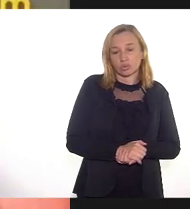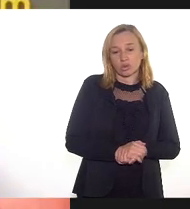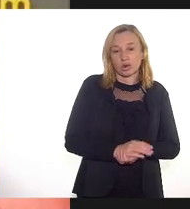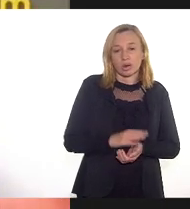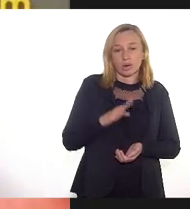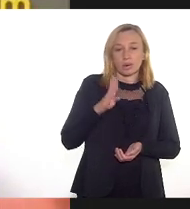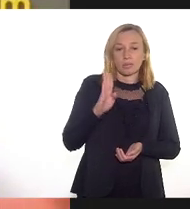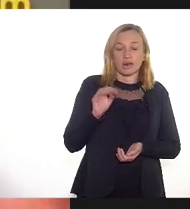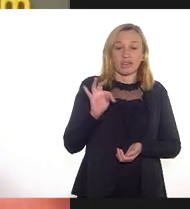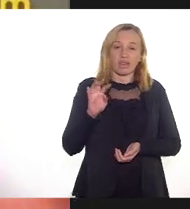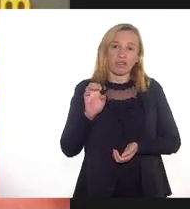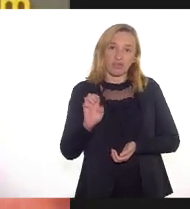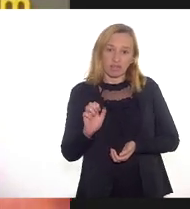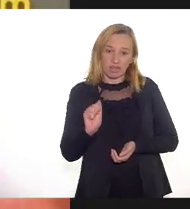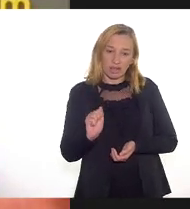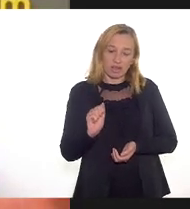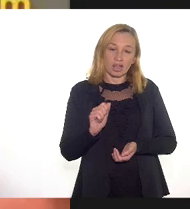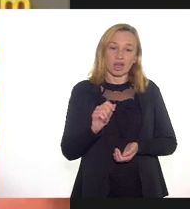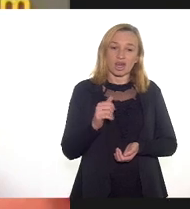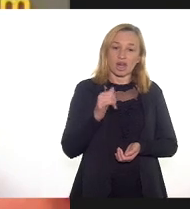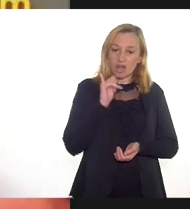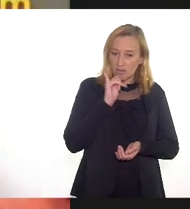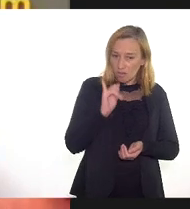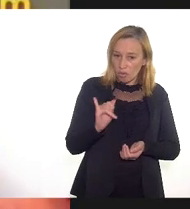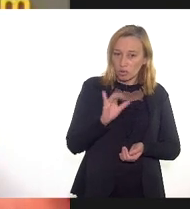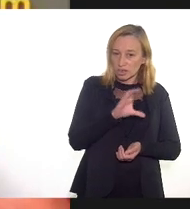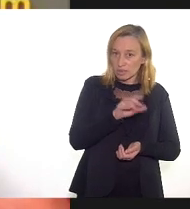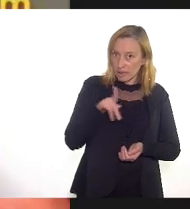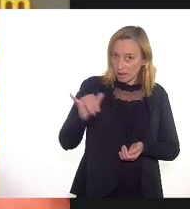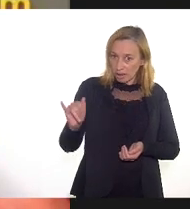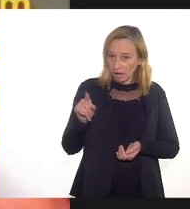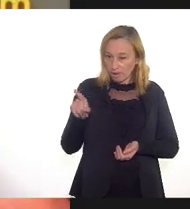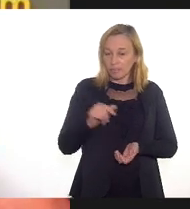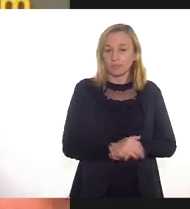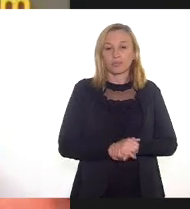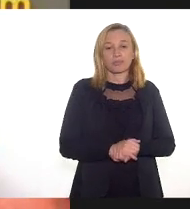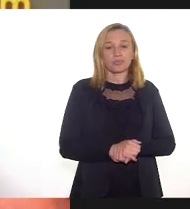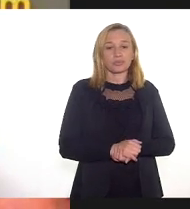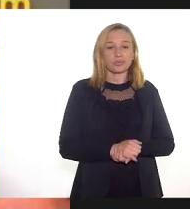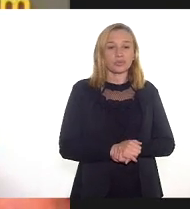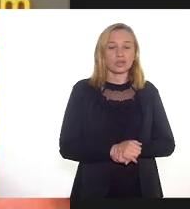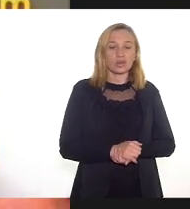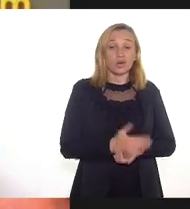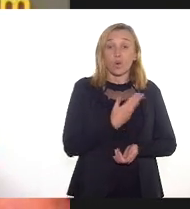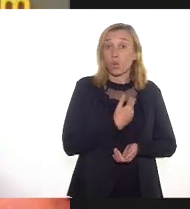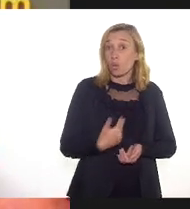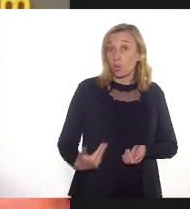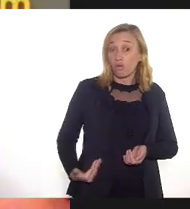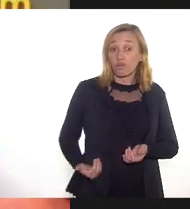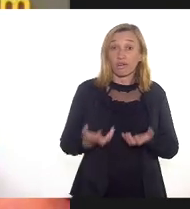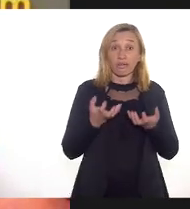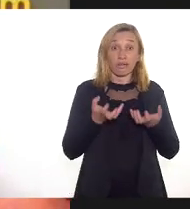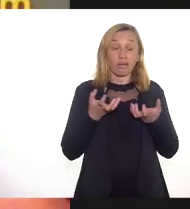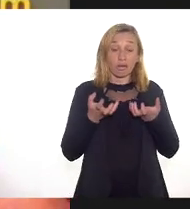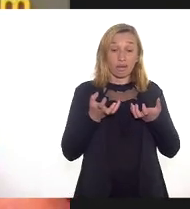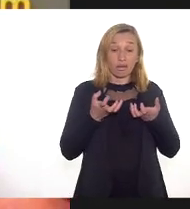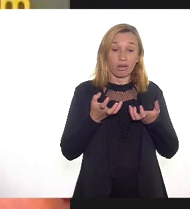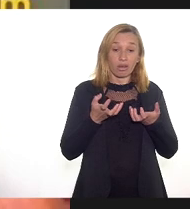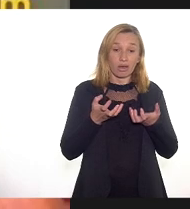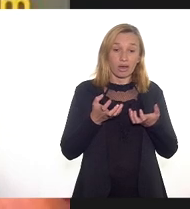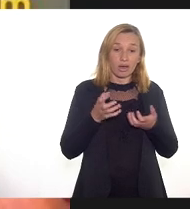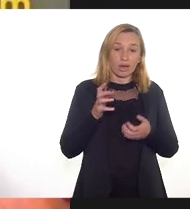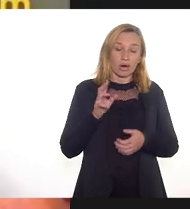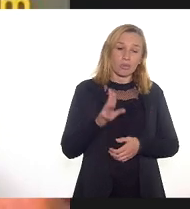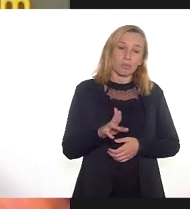Mandetta informou, né, na CPI que o governo queria